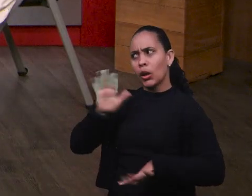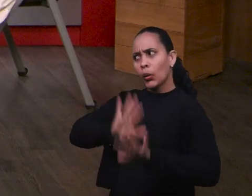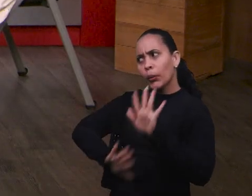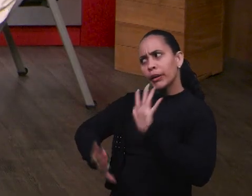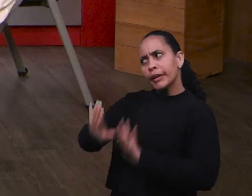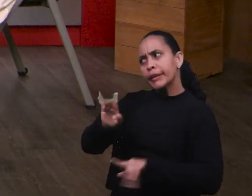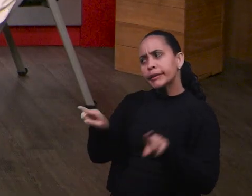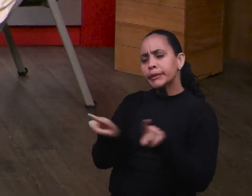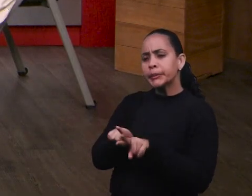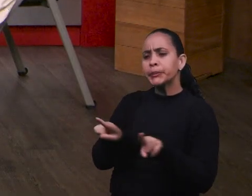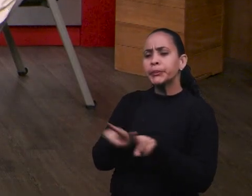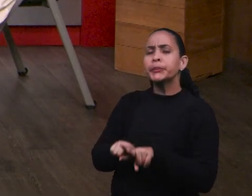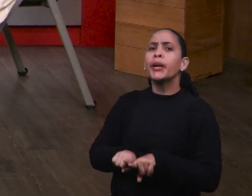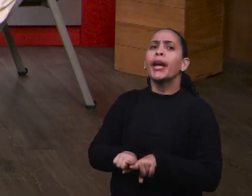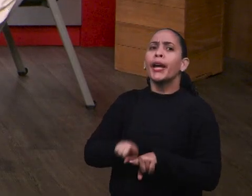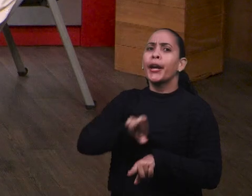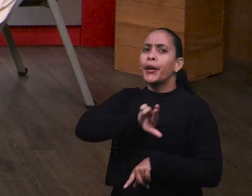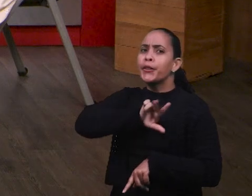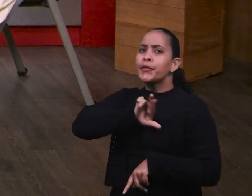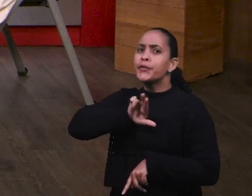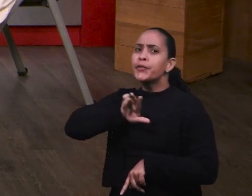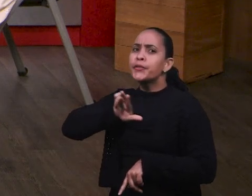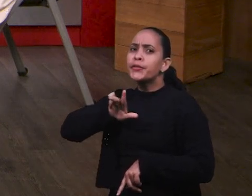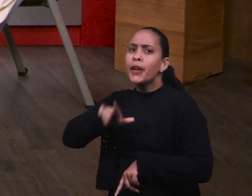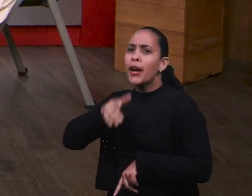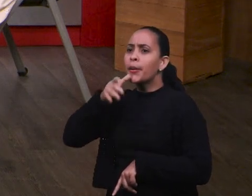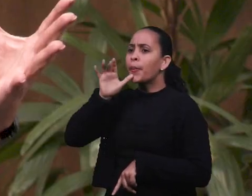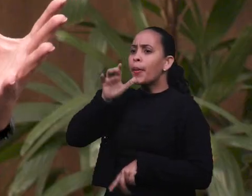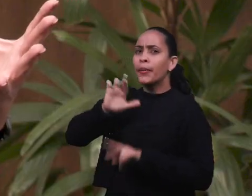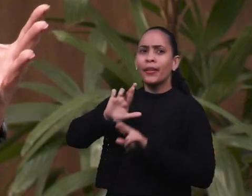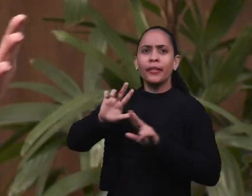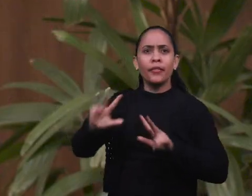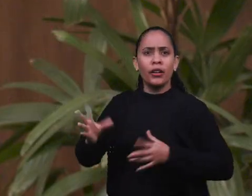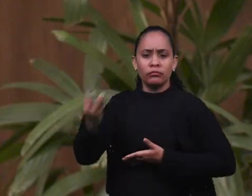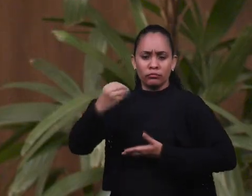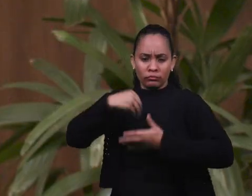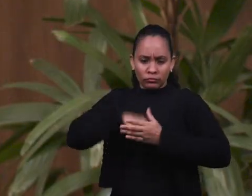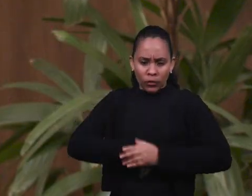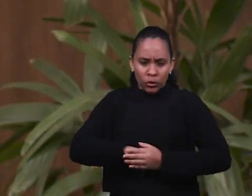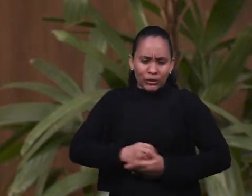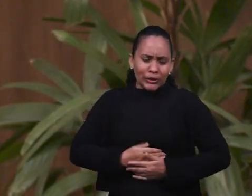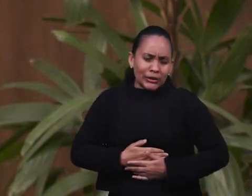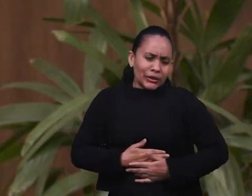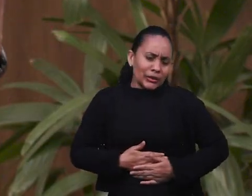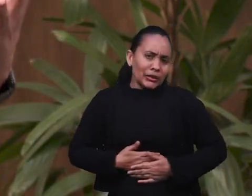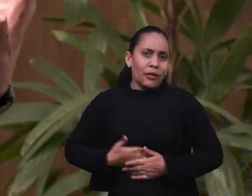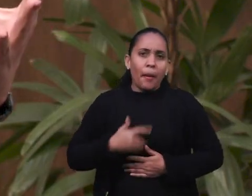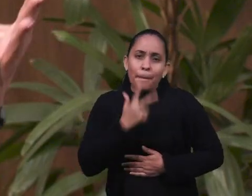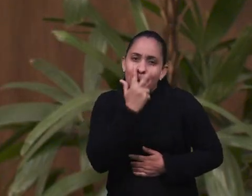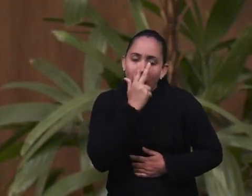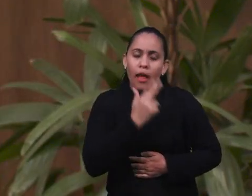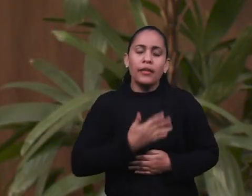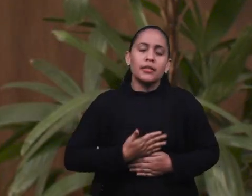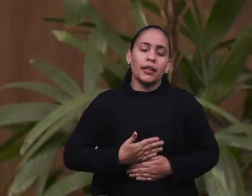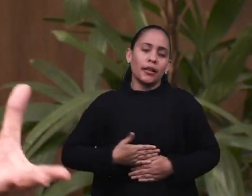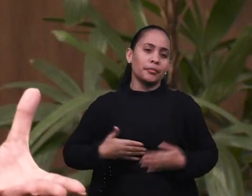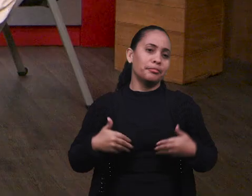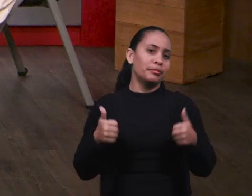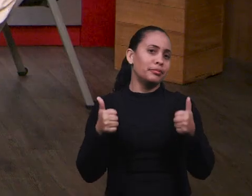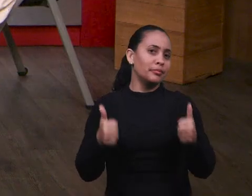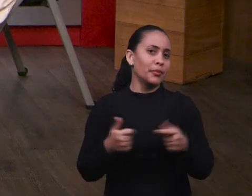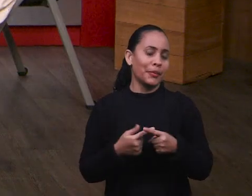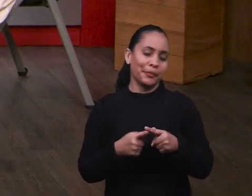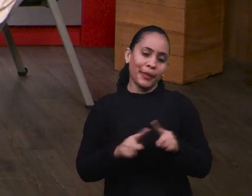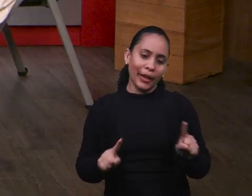bebida gaseificada, né? Porque ocupa um espaço enorme dentro do estômago, aí o paciente vai achar que está satisfeito e é só